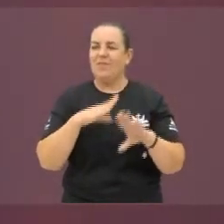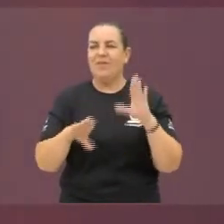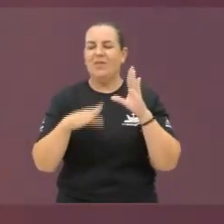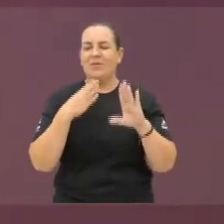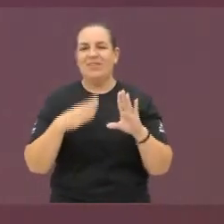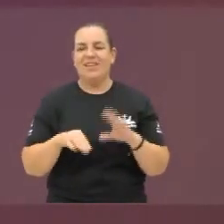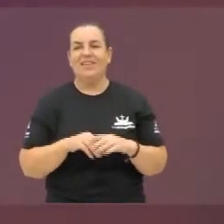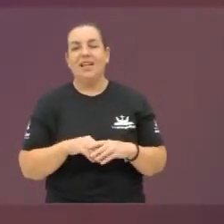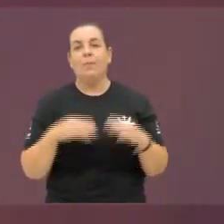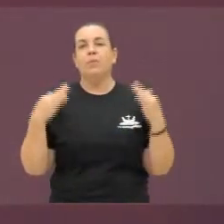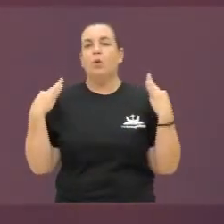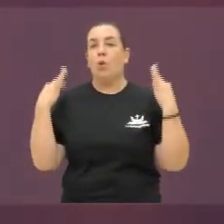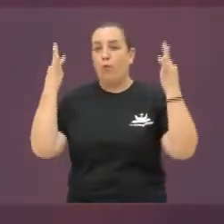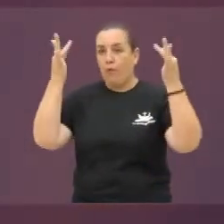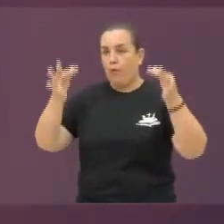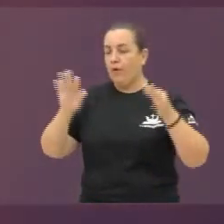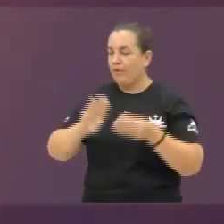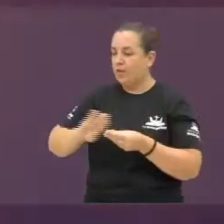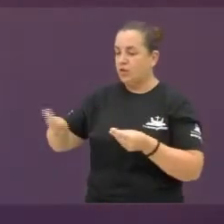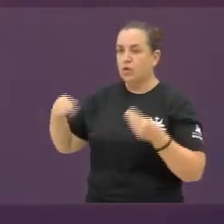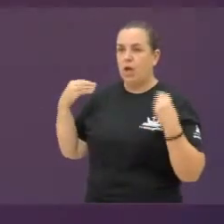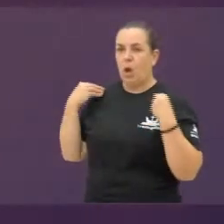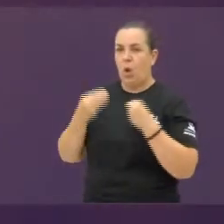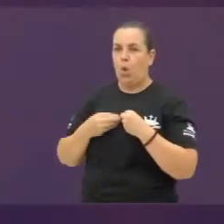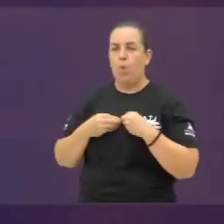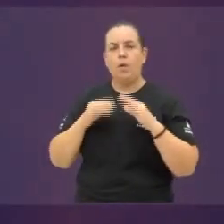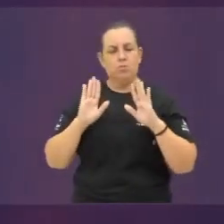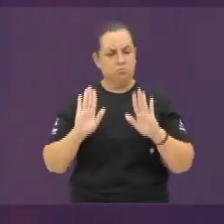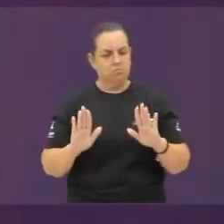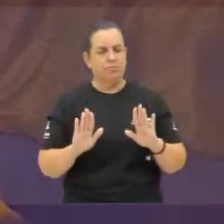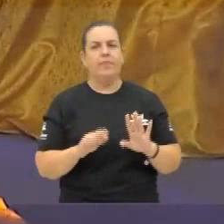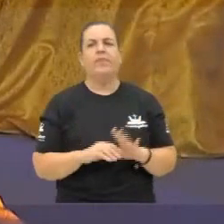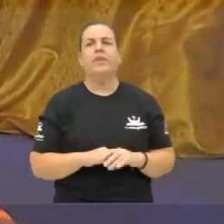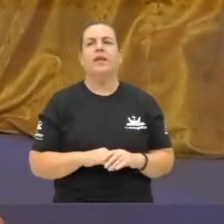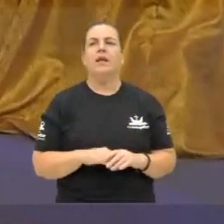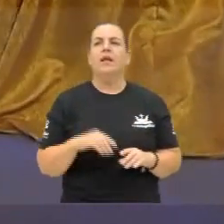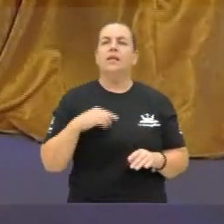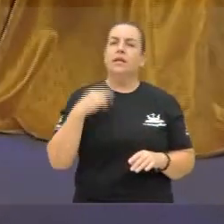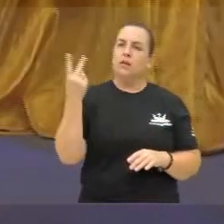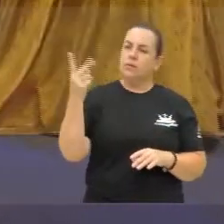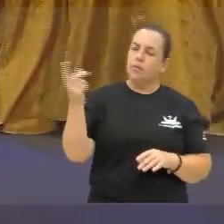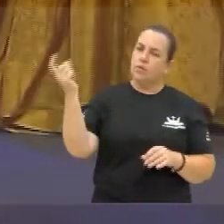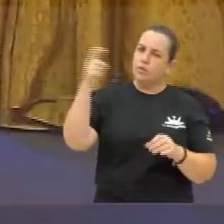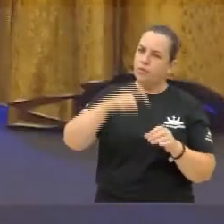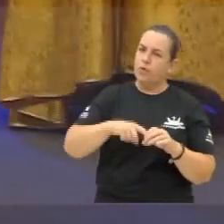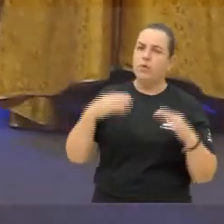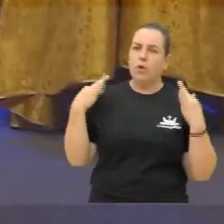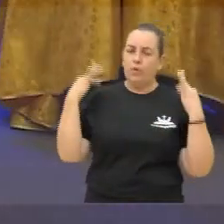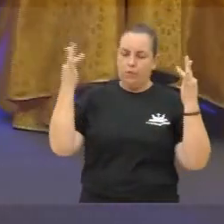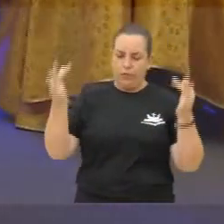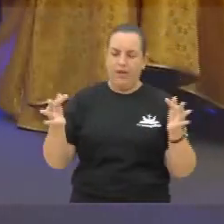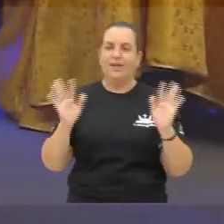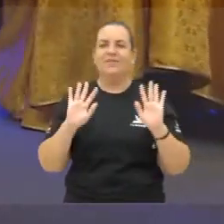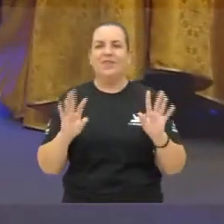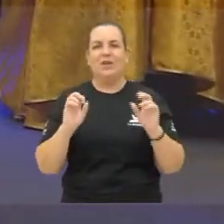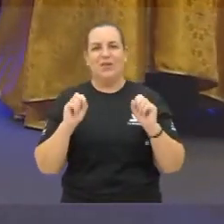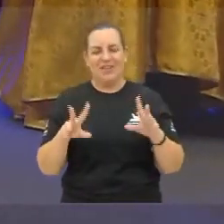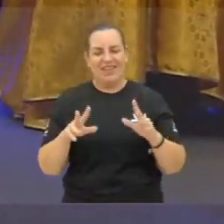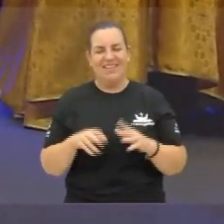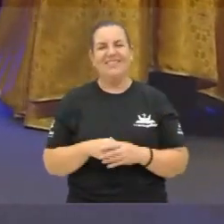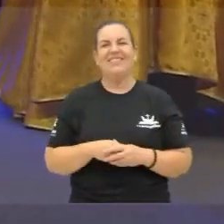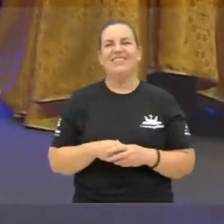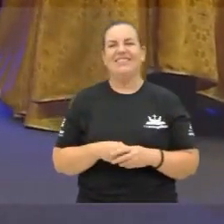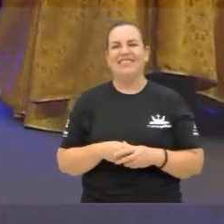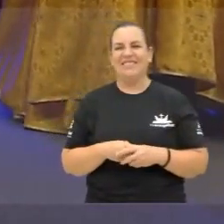Frei vai tirar o paramento. Enquanto isso, Roberto Tanuz prega. No segundo momento, o Frei Gilson volta e prega a palavra